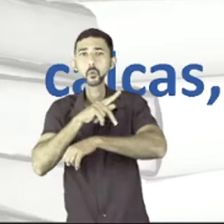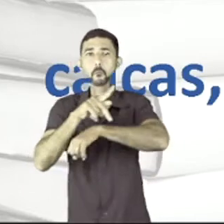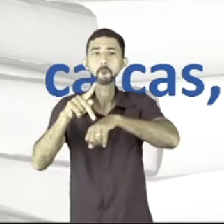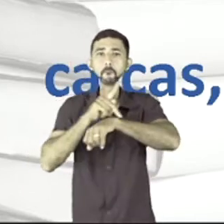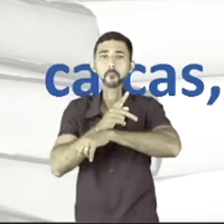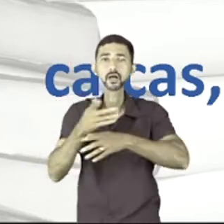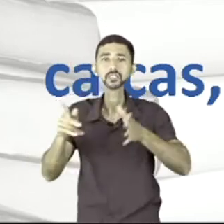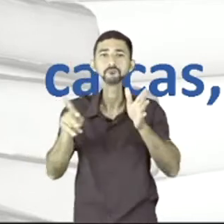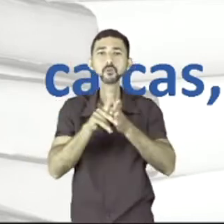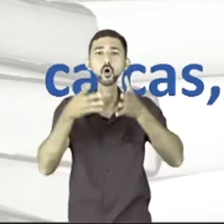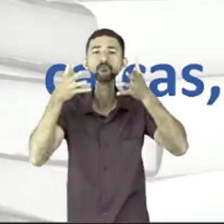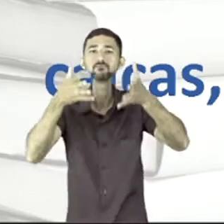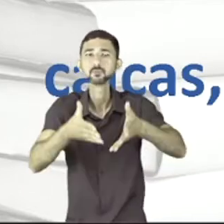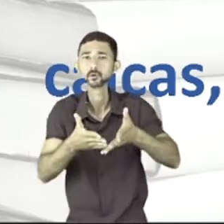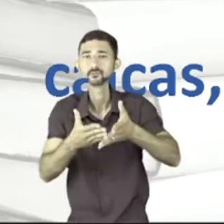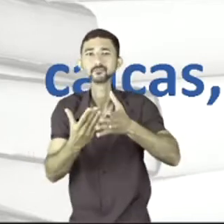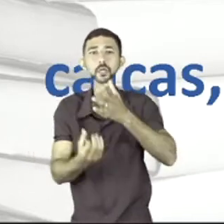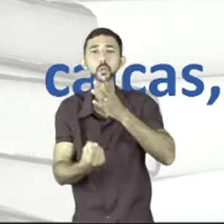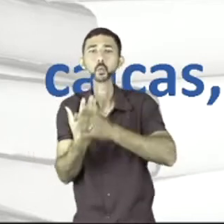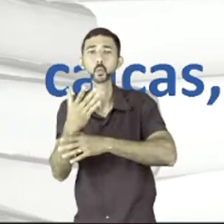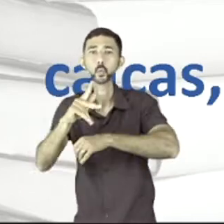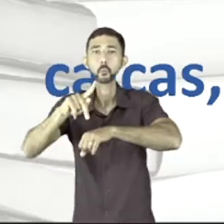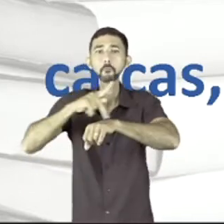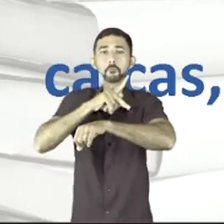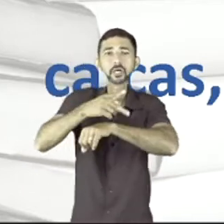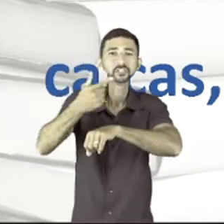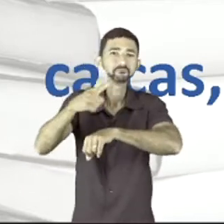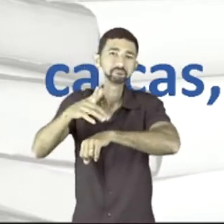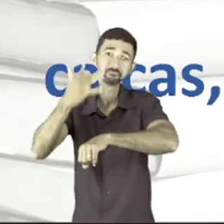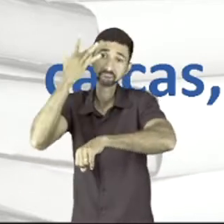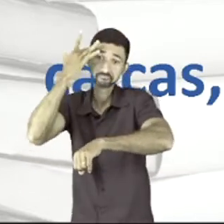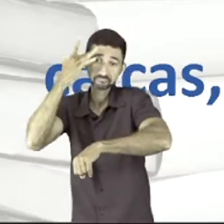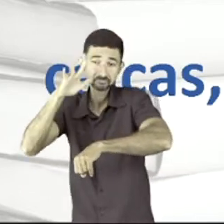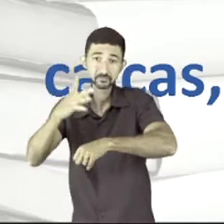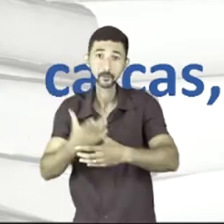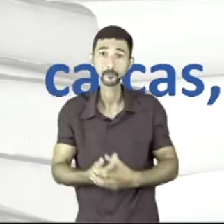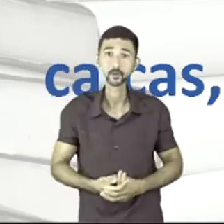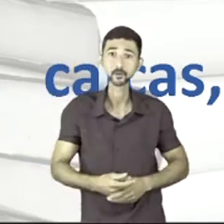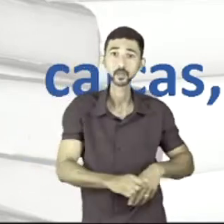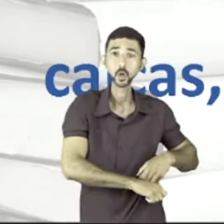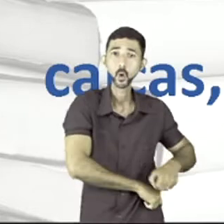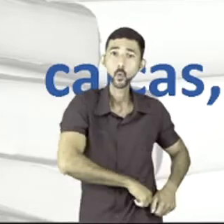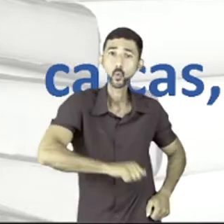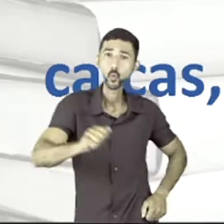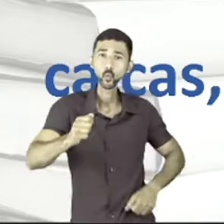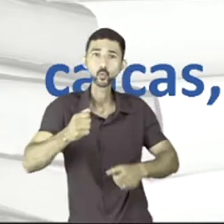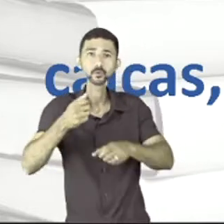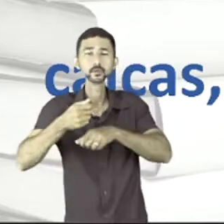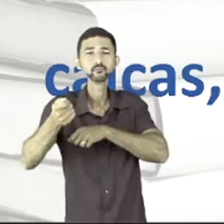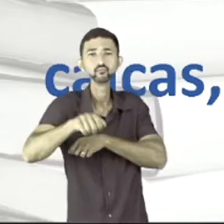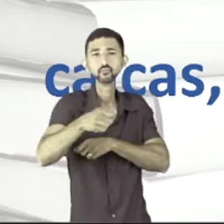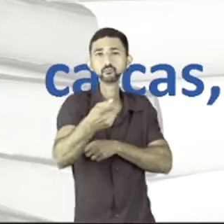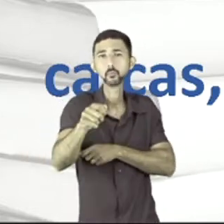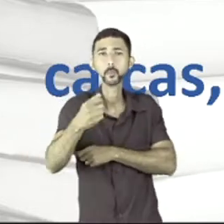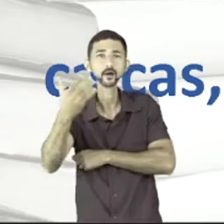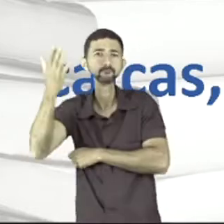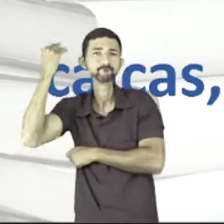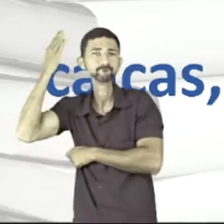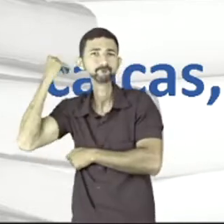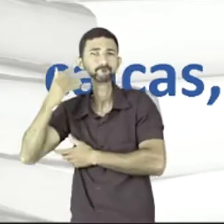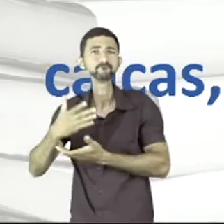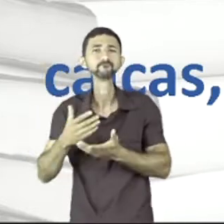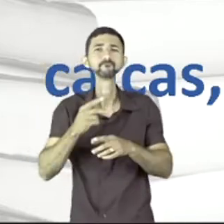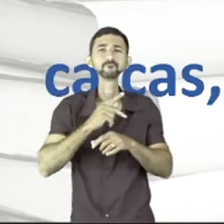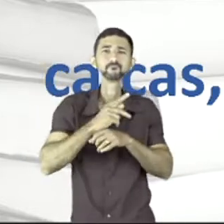país específico onde a esgrima tenha surgido, né? Porque as lutas com espada elas são muito antigas. Então existem